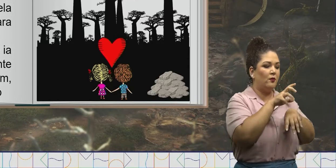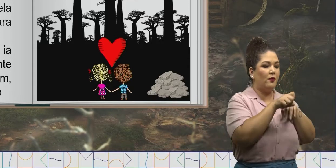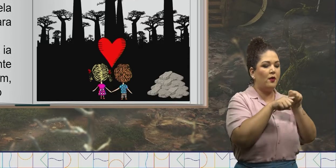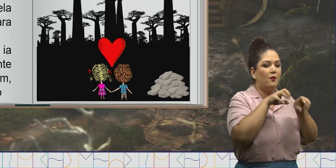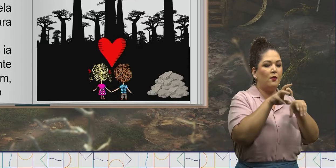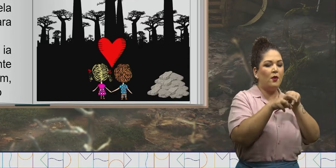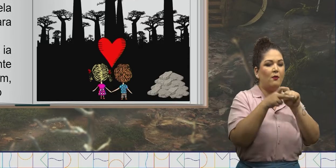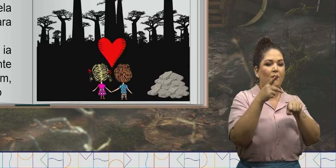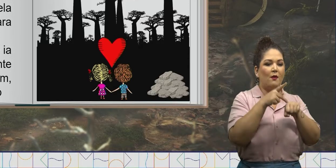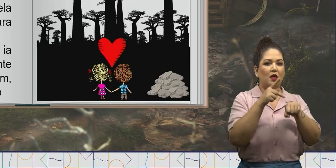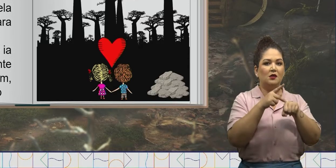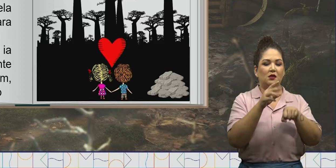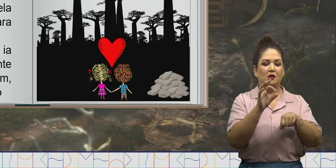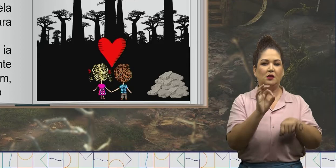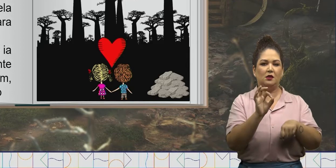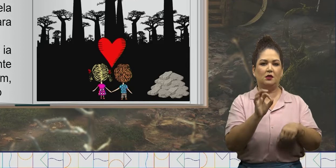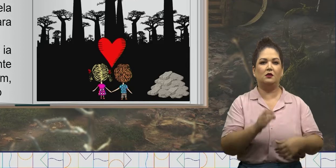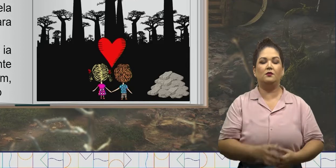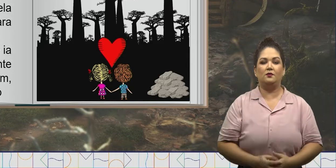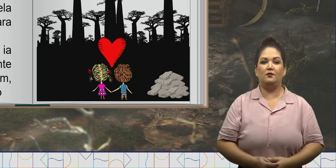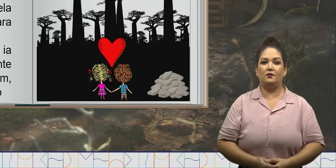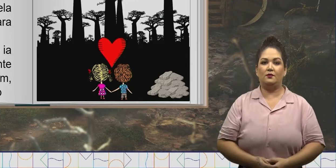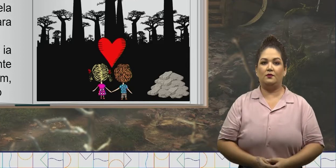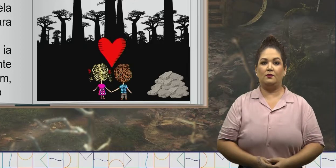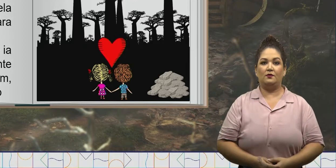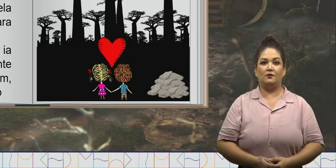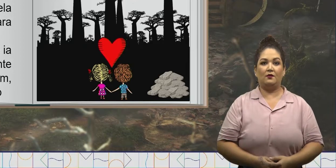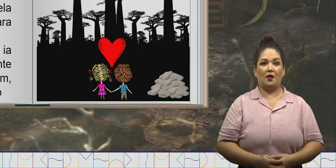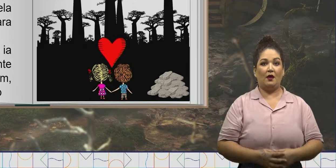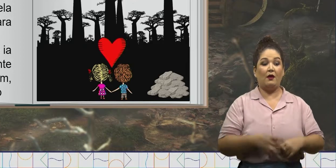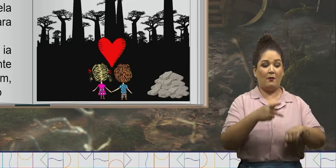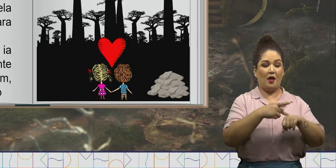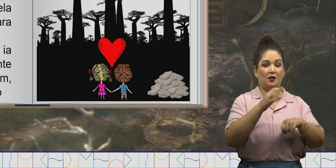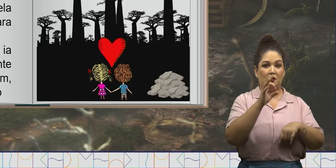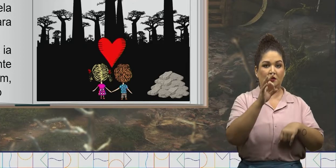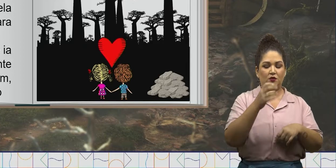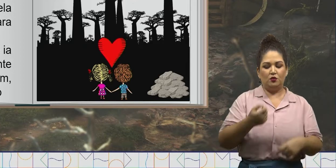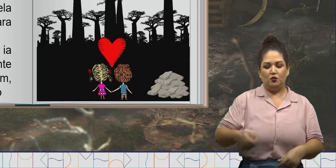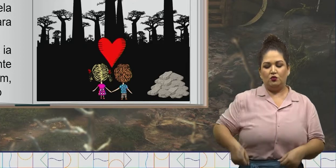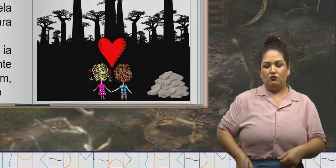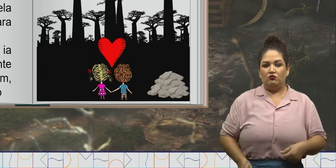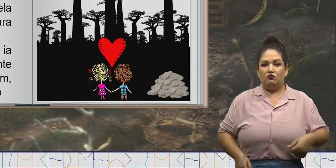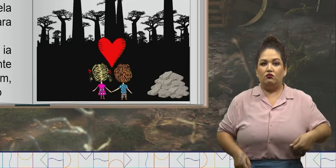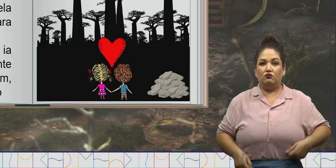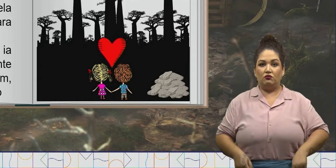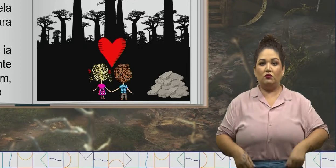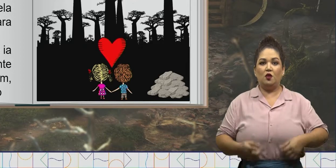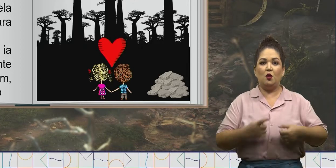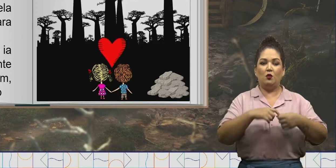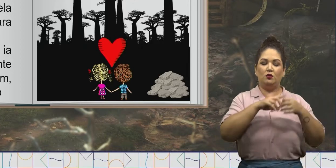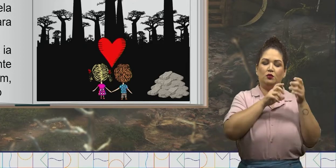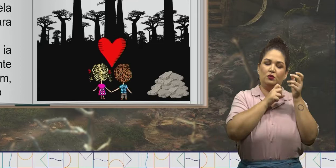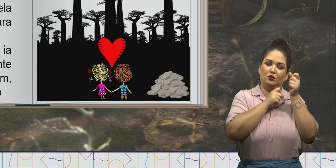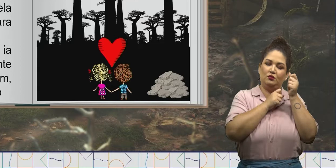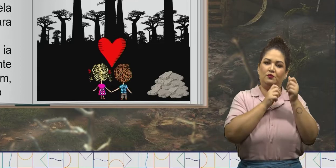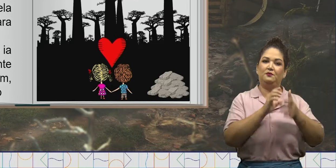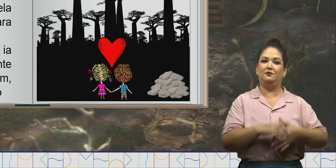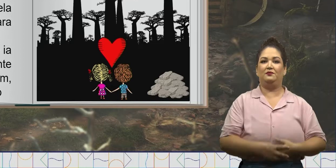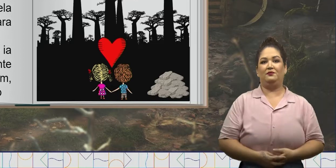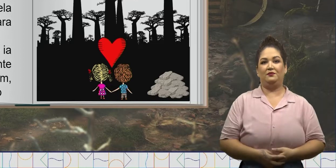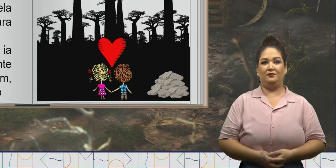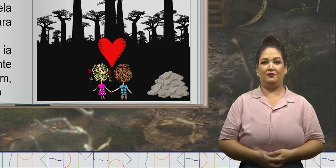recolheu várias pedrinhas. Ele as guardou no bolso e voltou para dormir.